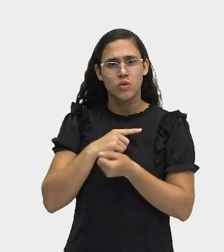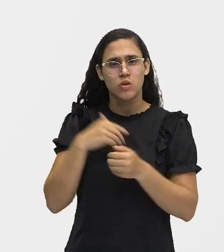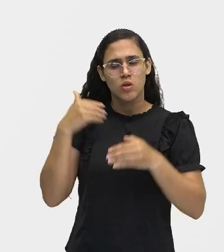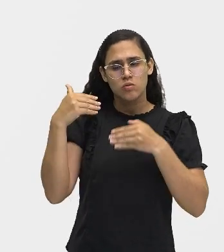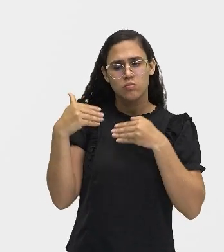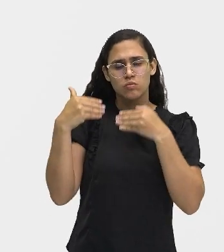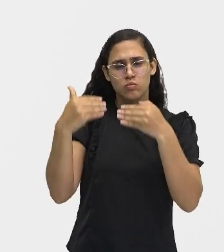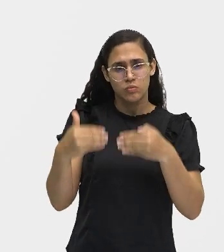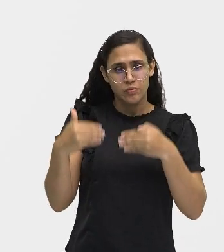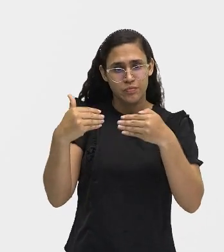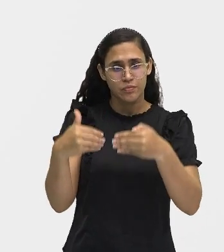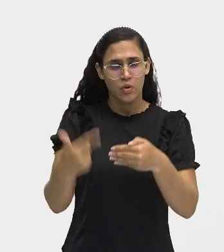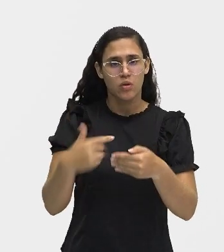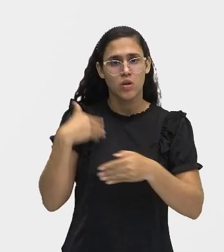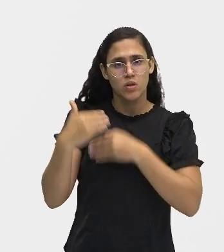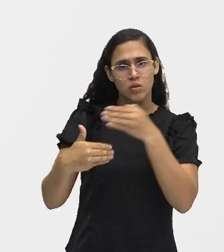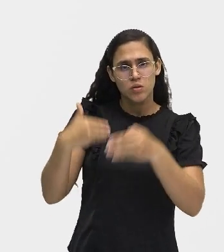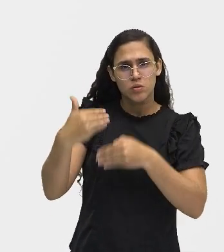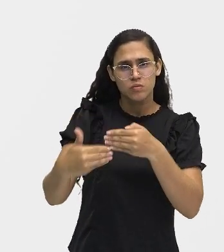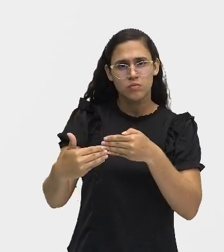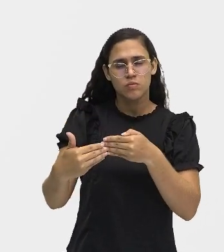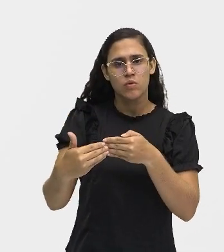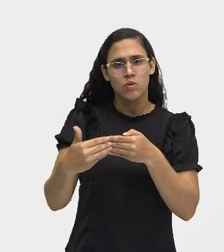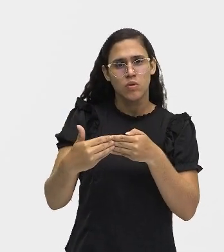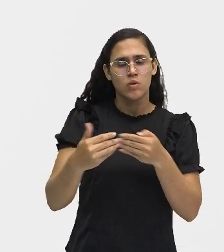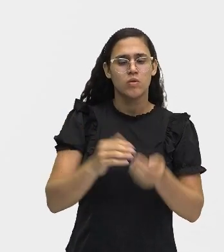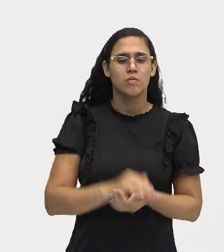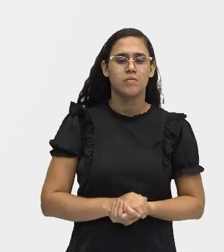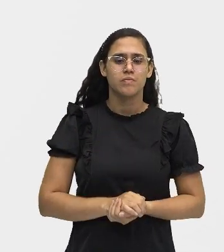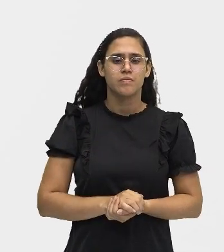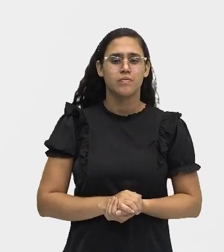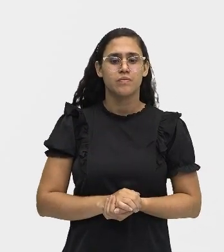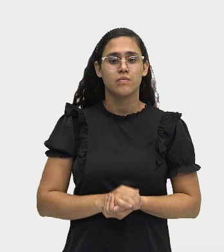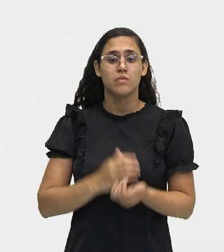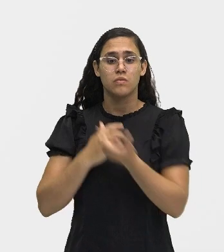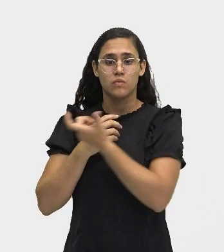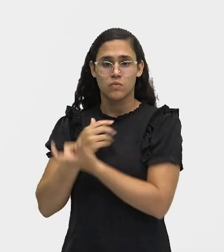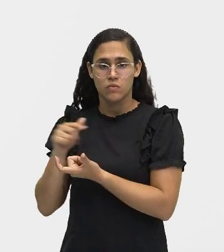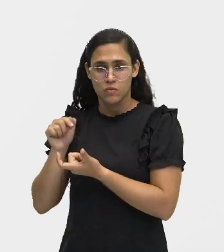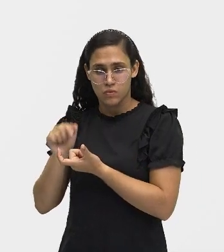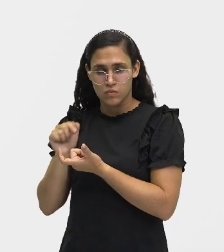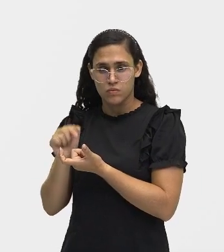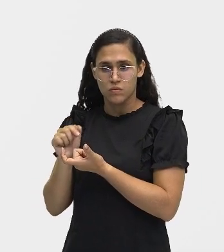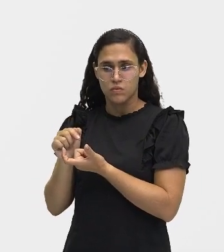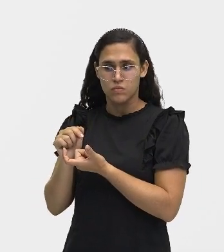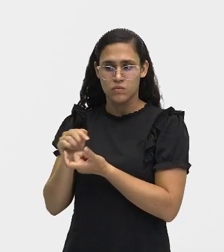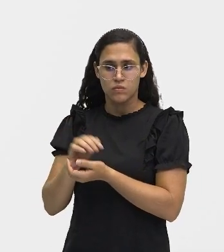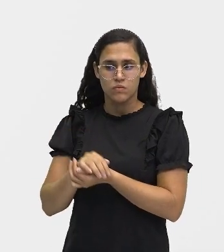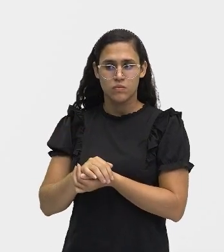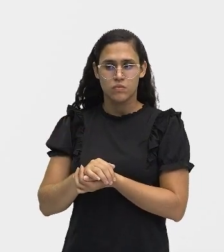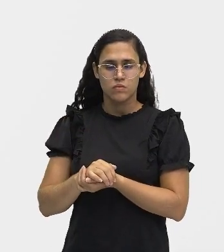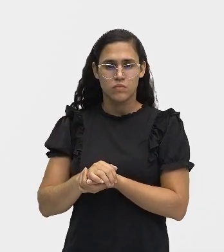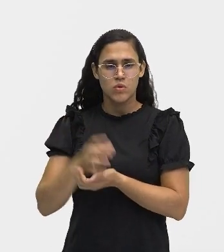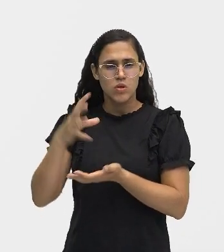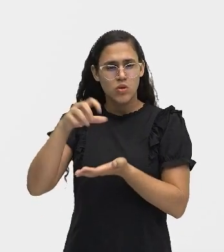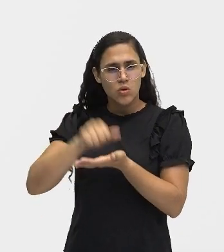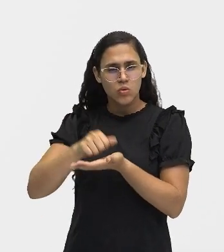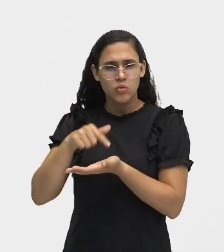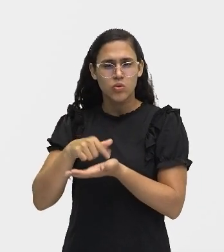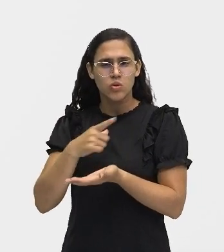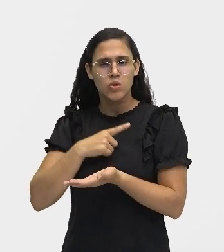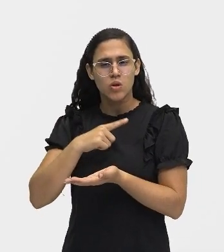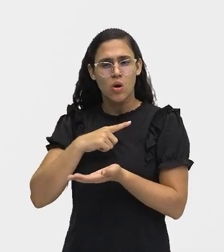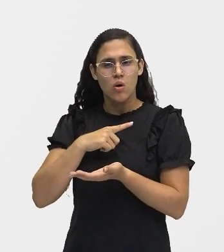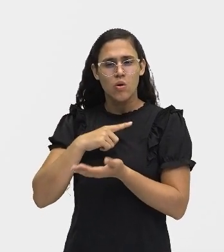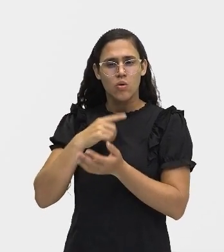heranças, né, que a gente tem dessas espécies, então são os somatofósseis. E temos os equinofósseis, que são os vestígios